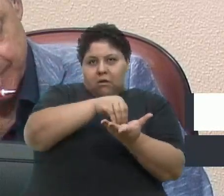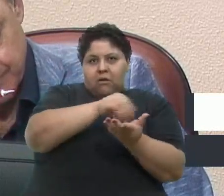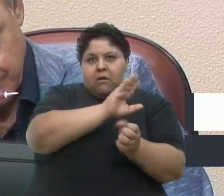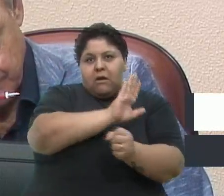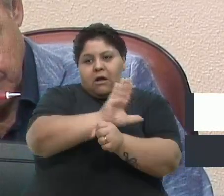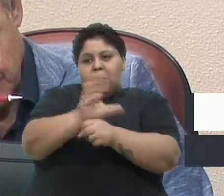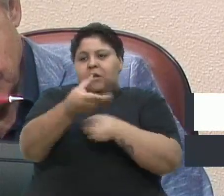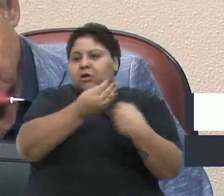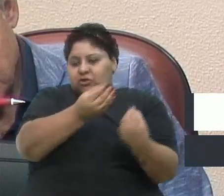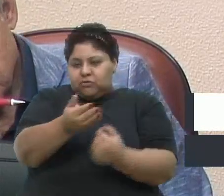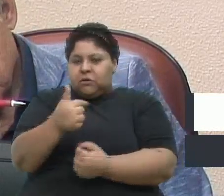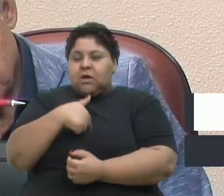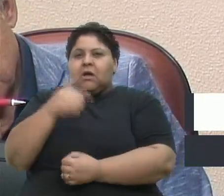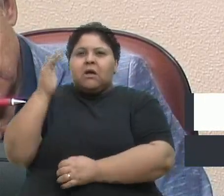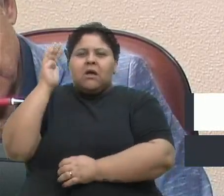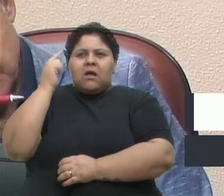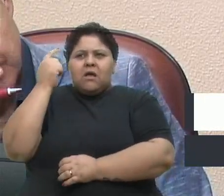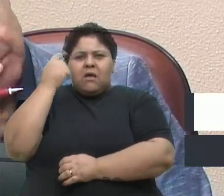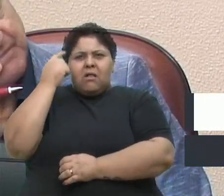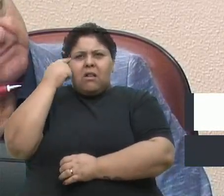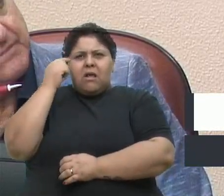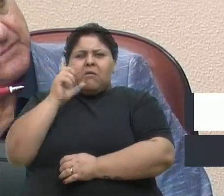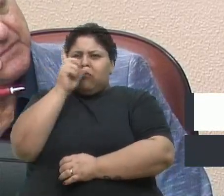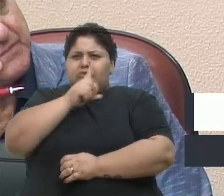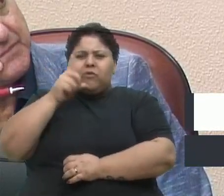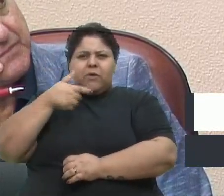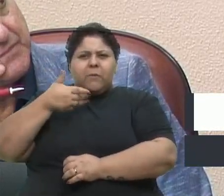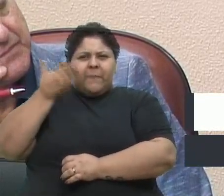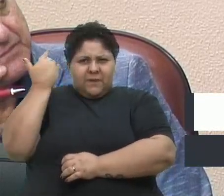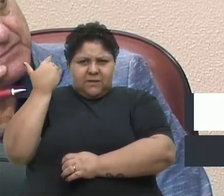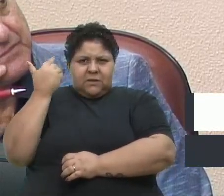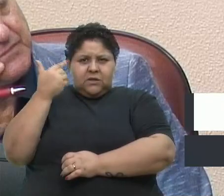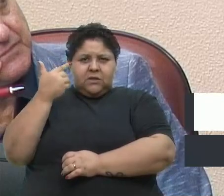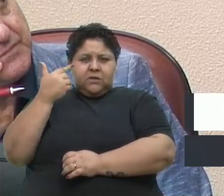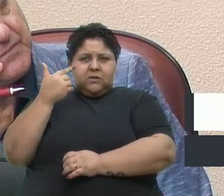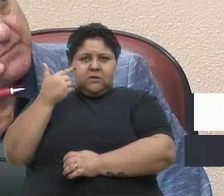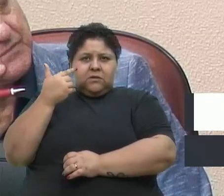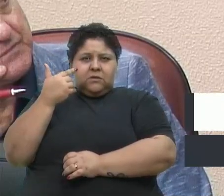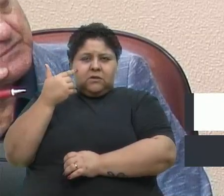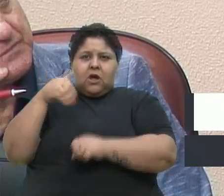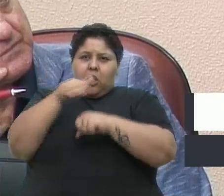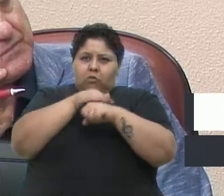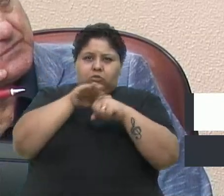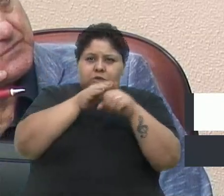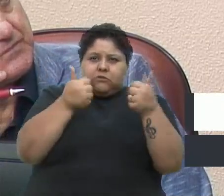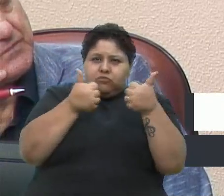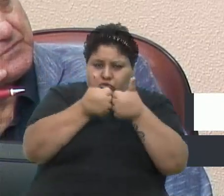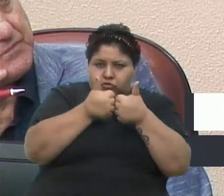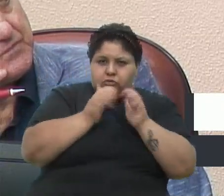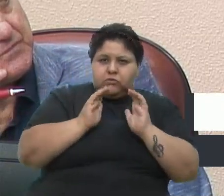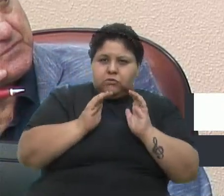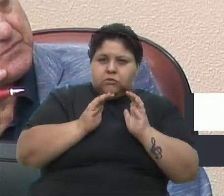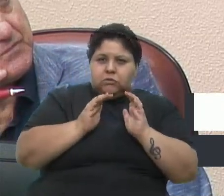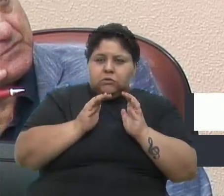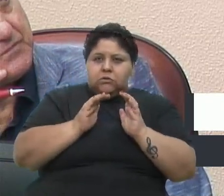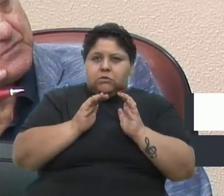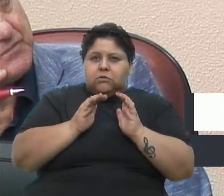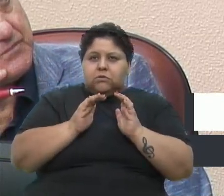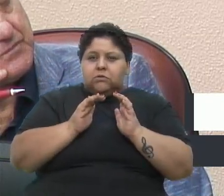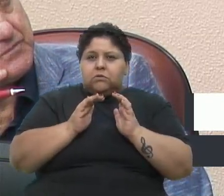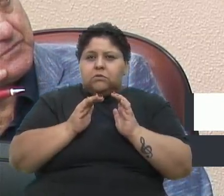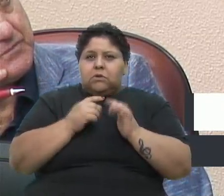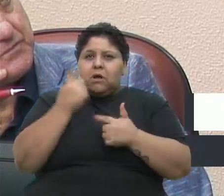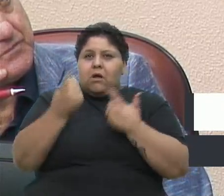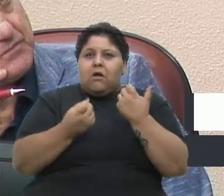eu lembro, domingo passado, nós estávamos comentando, o presidente, fui almoçar ali no Santa Lúcia, ali próximo do vereador Camires, algumas